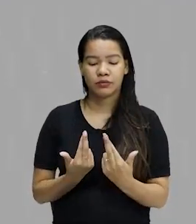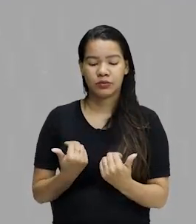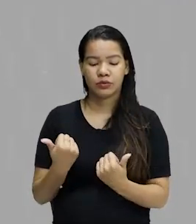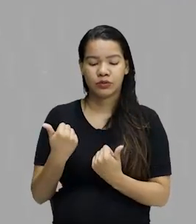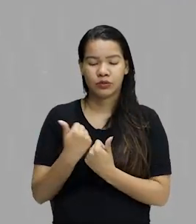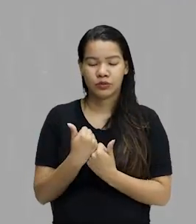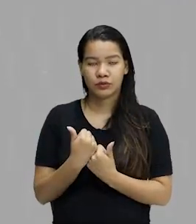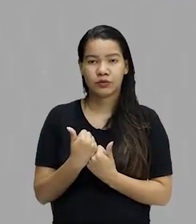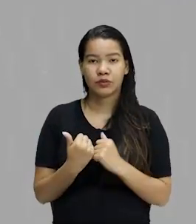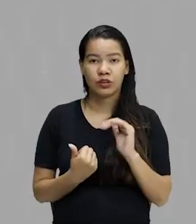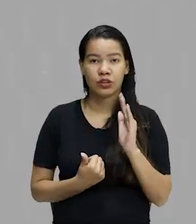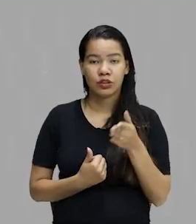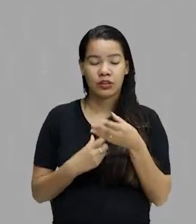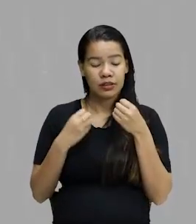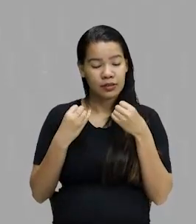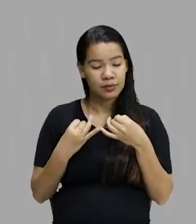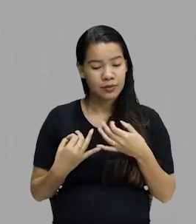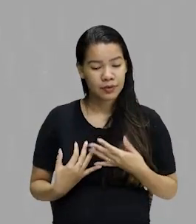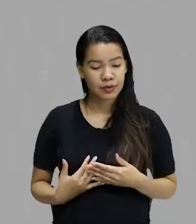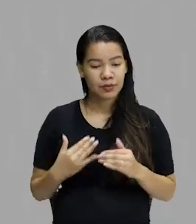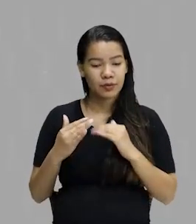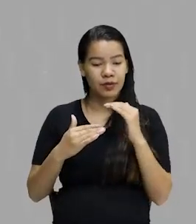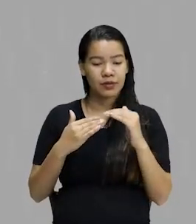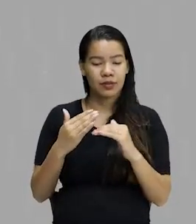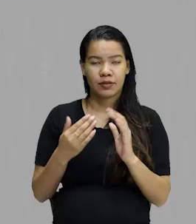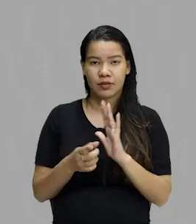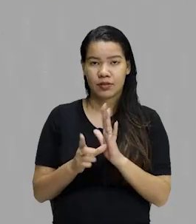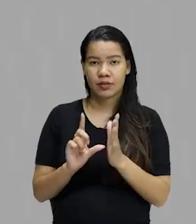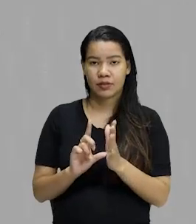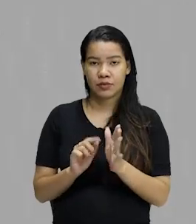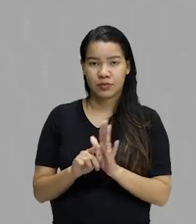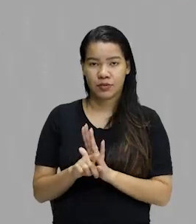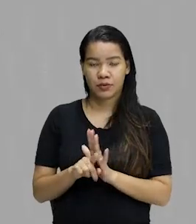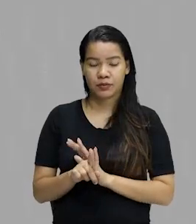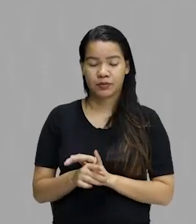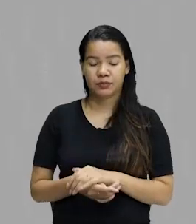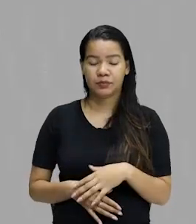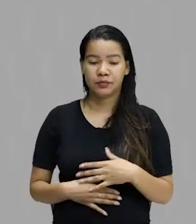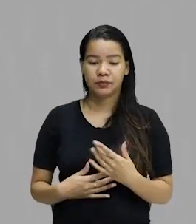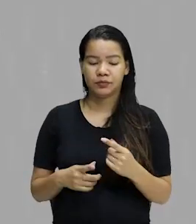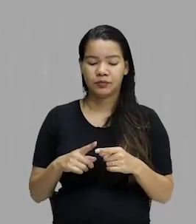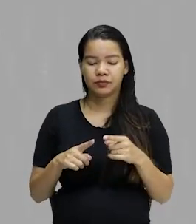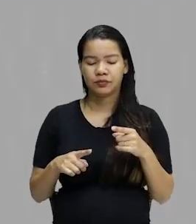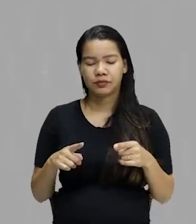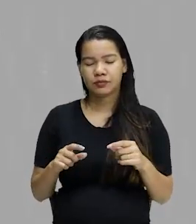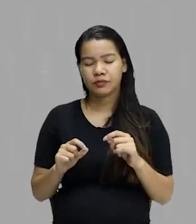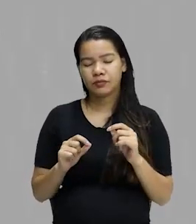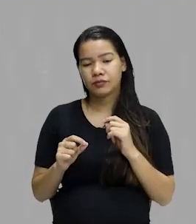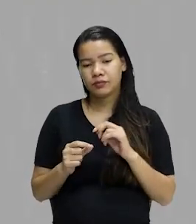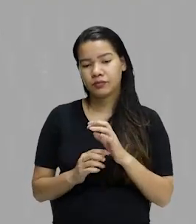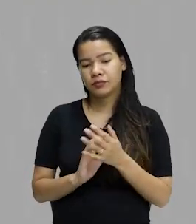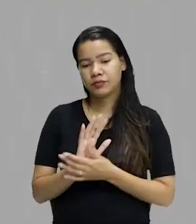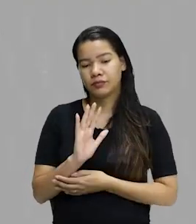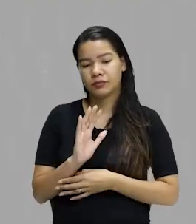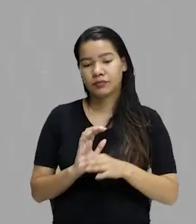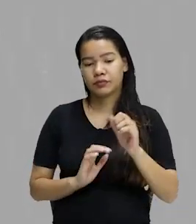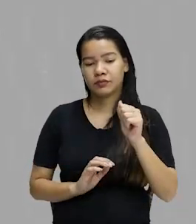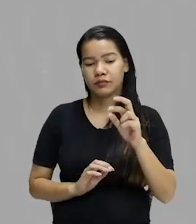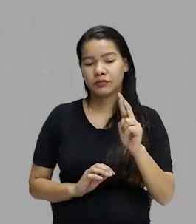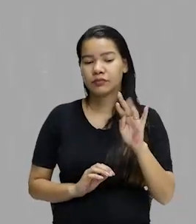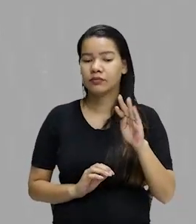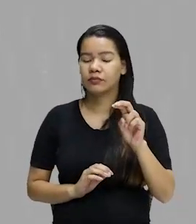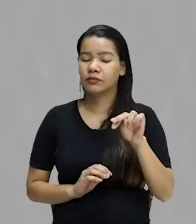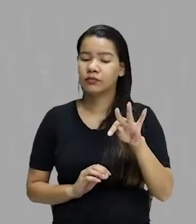explicamos esse processo na questão anterior. Então, os produtos formados, ó, o carbonato